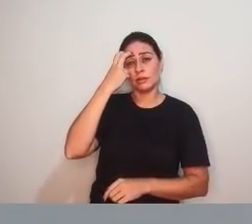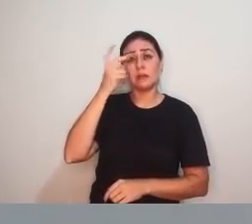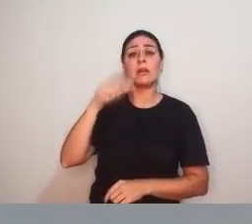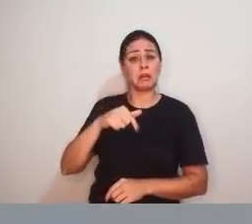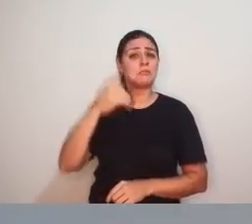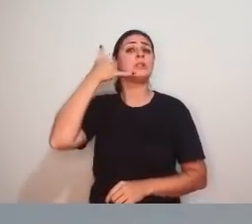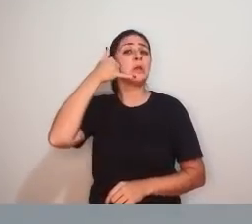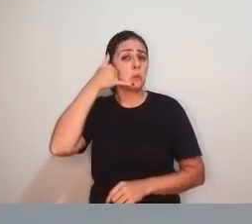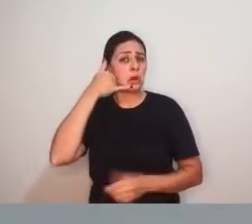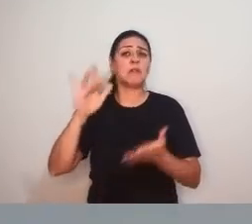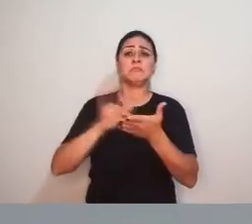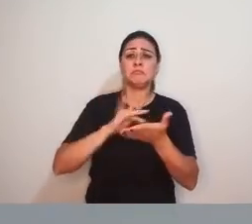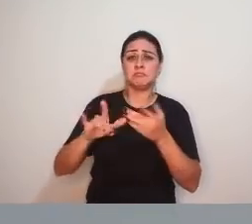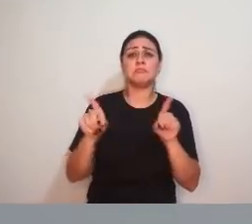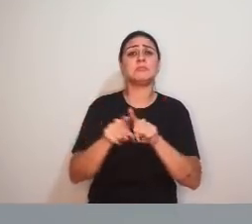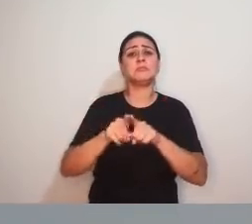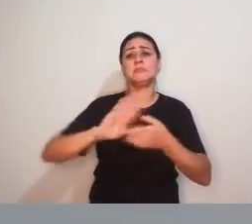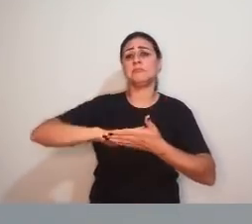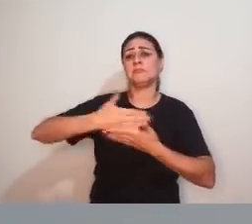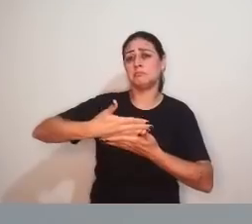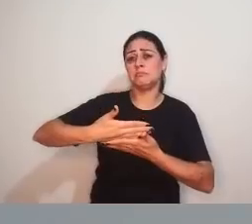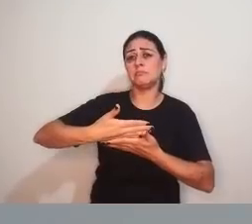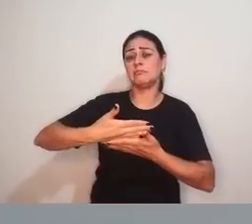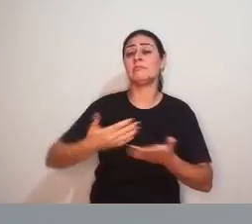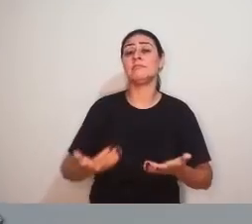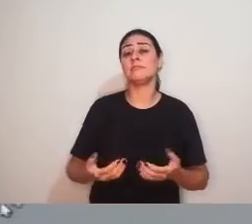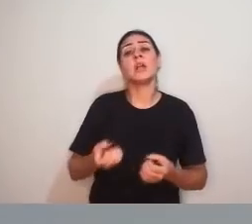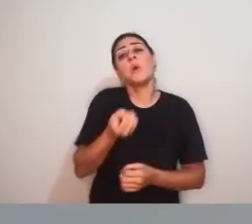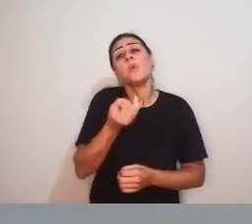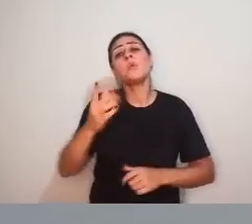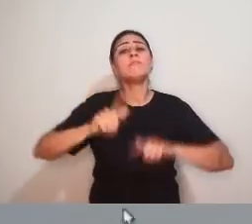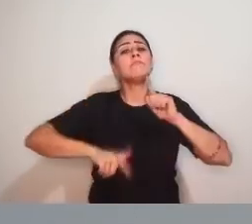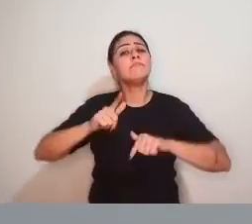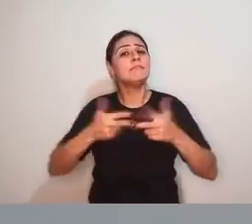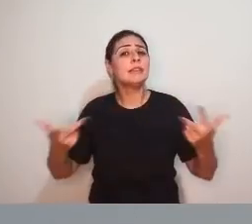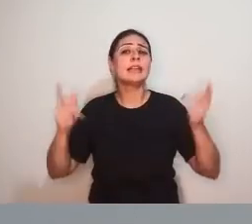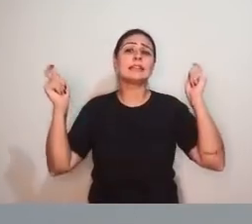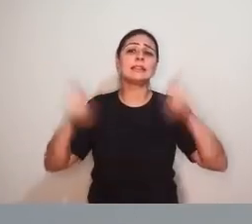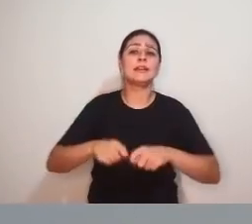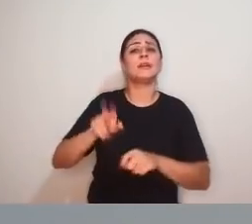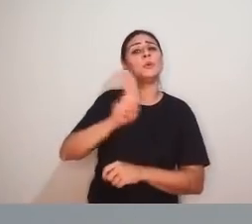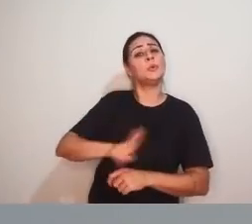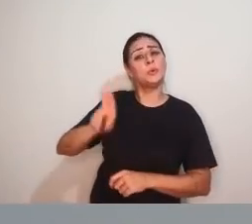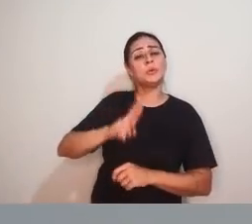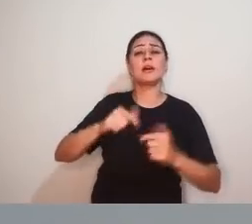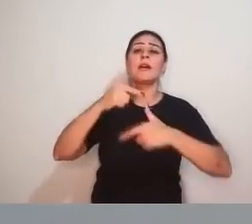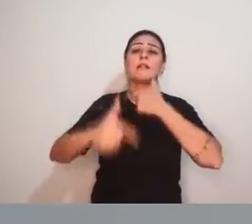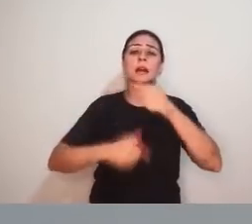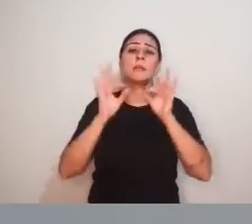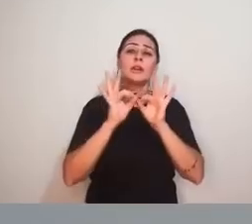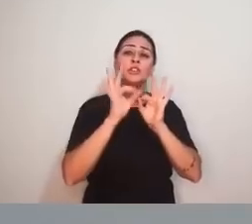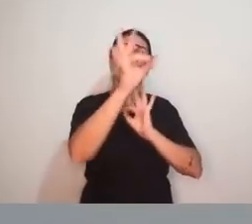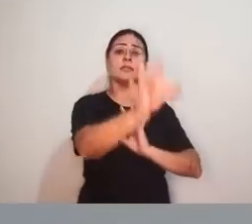and Culture. Funciona muito bem no smartphone, no tablet e nos PCs também. Tá? Então aqui algumas ferramentas que a gente pode